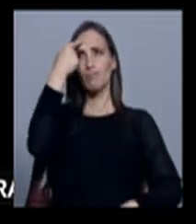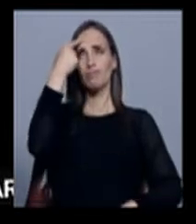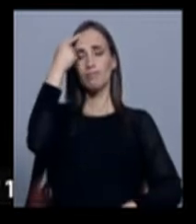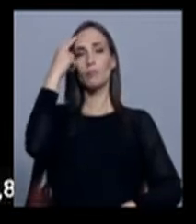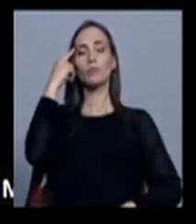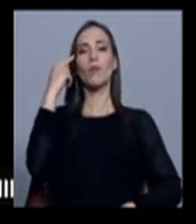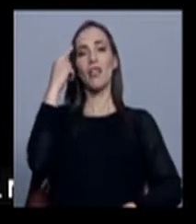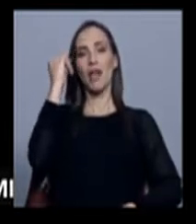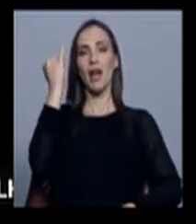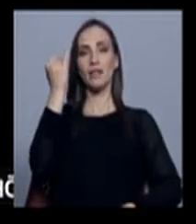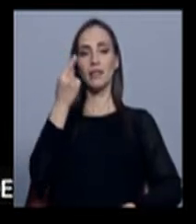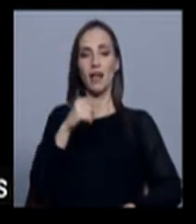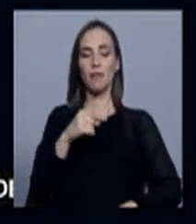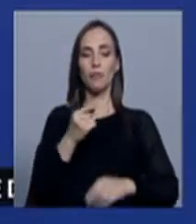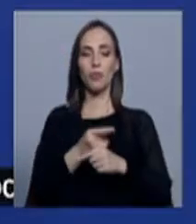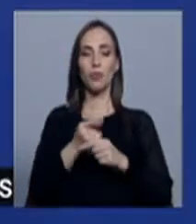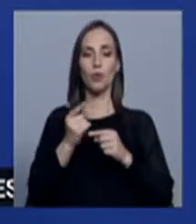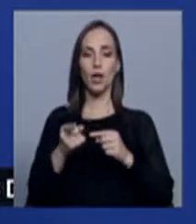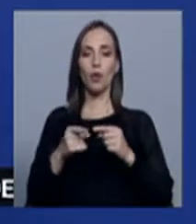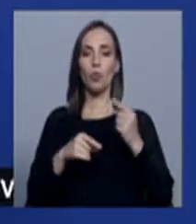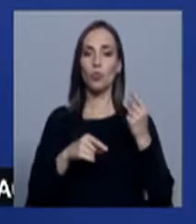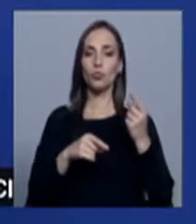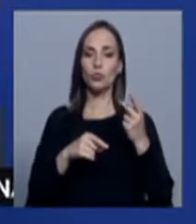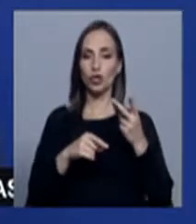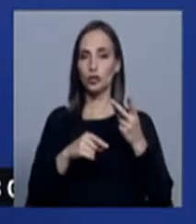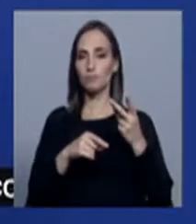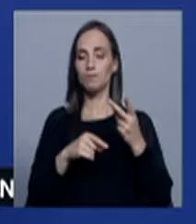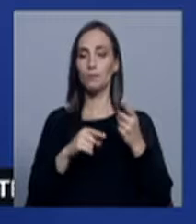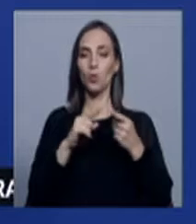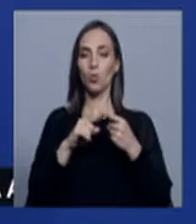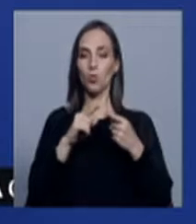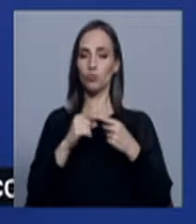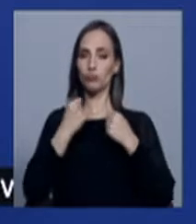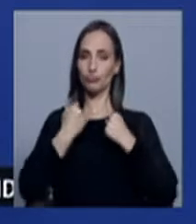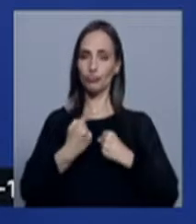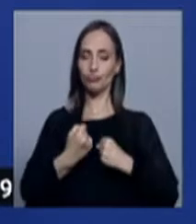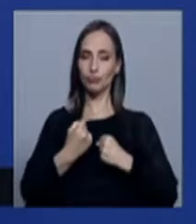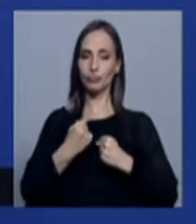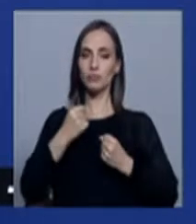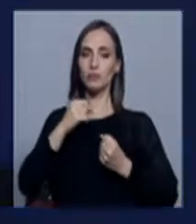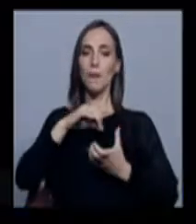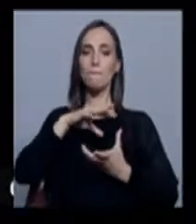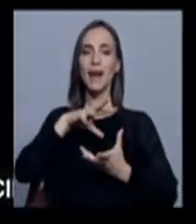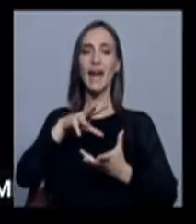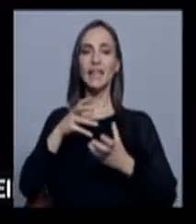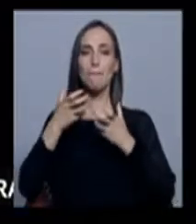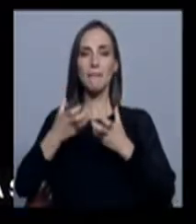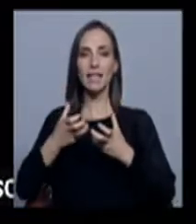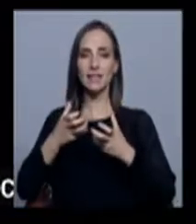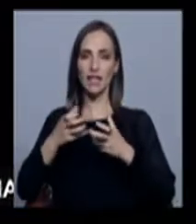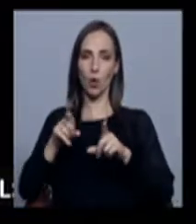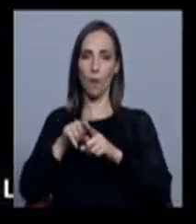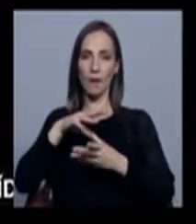para isto, que é o impacto, ou 2 impactos. Um impacto de grandes dimensões com um planeta da massa da Terra, ou